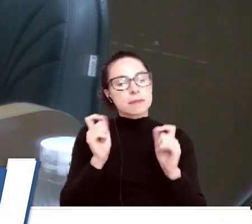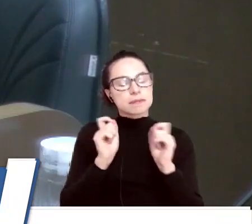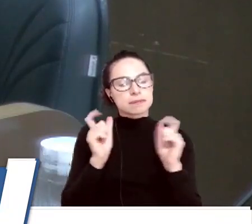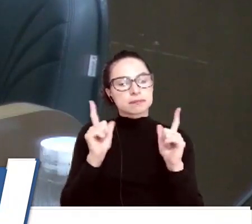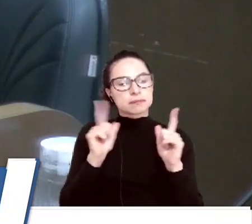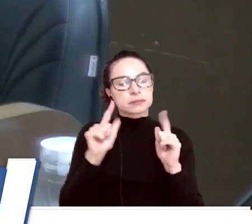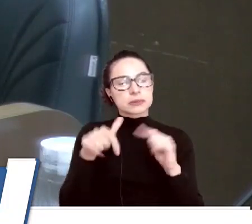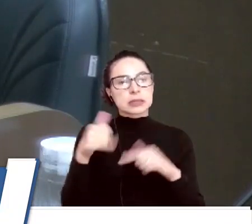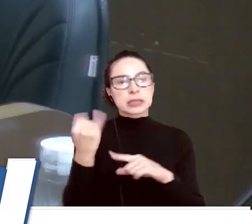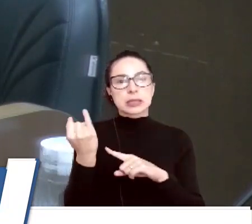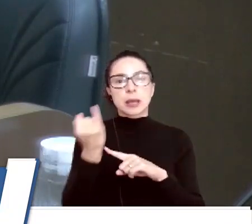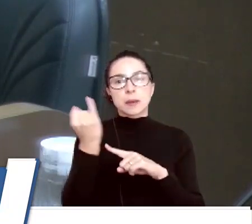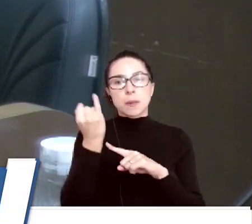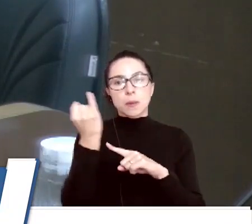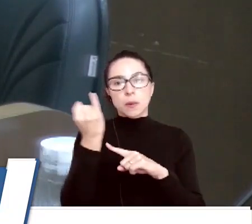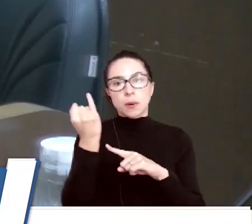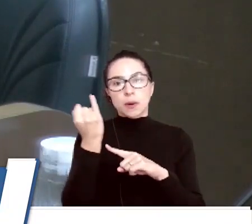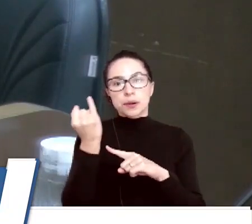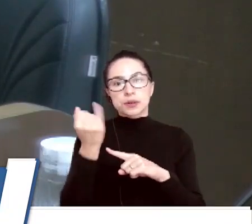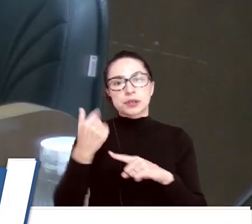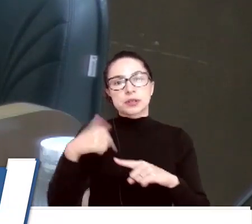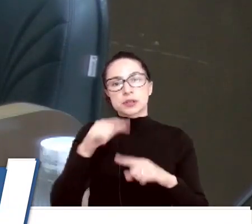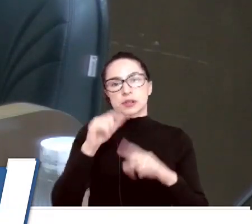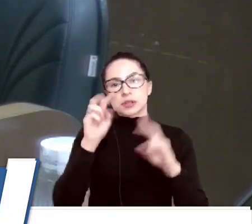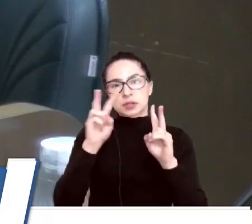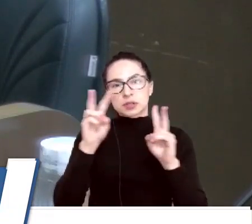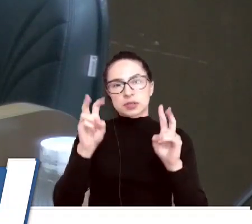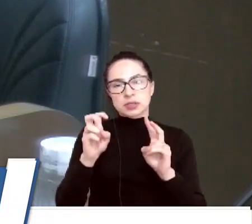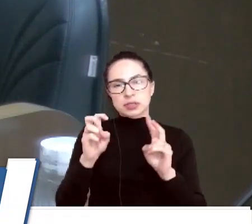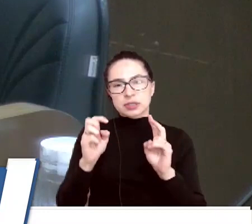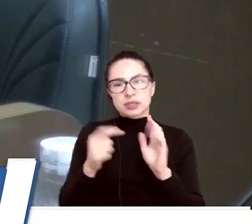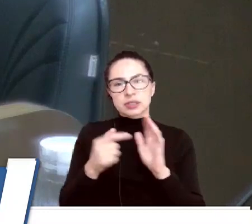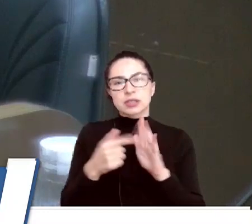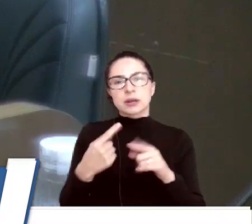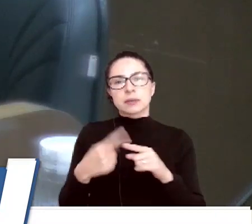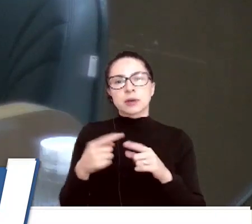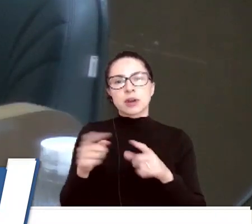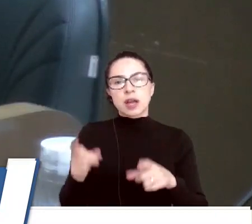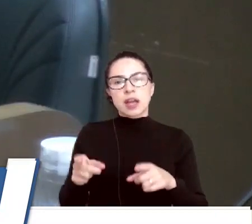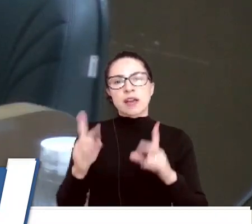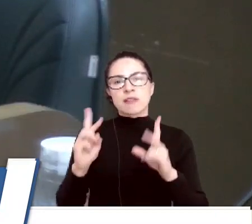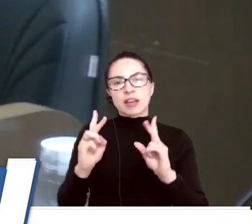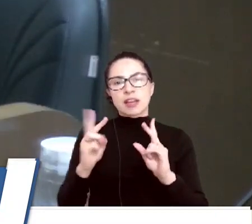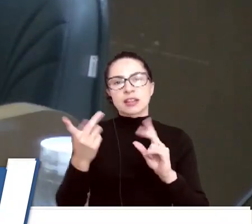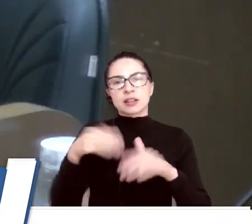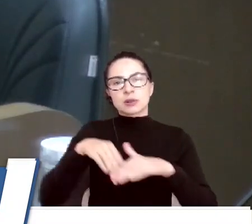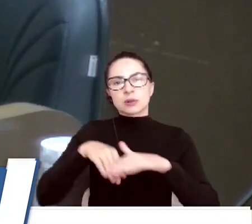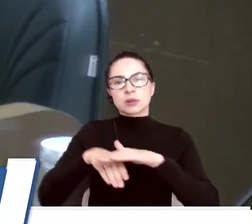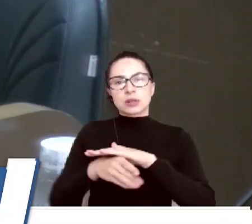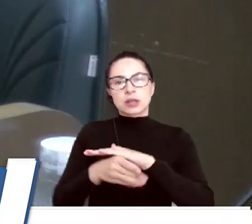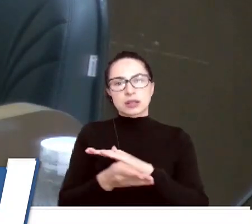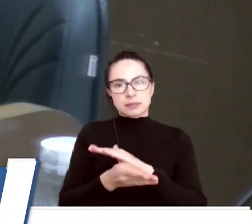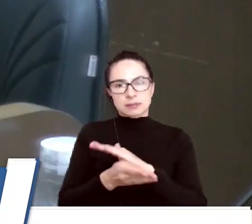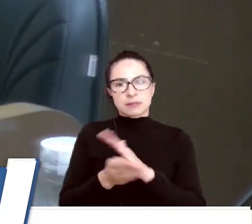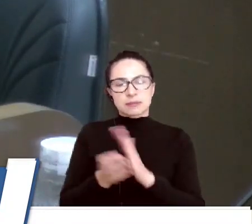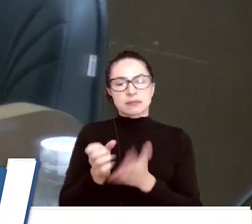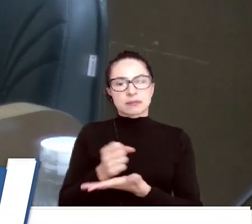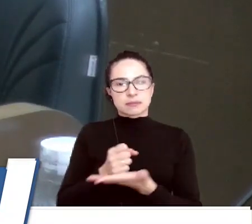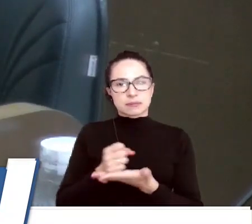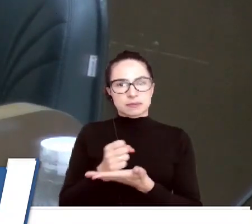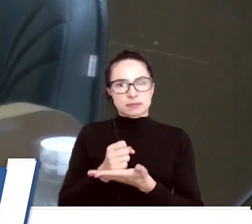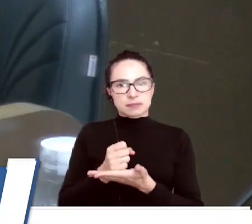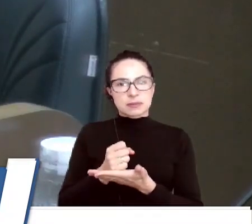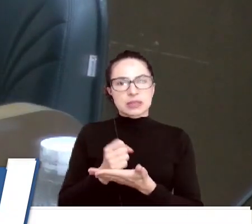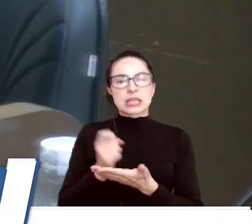importância desse assunto, que é a privatização do saneamento básico. E isso